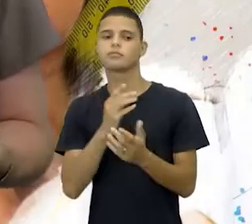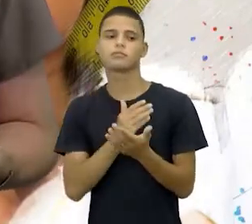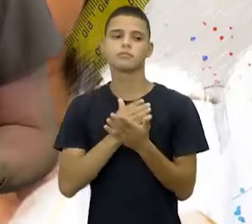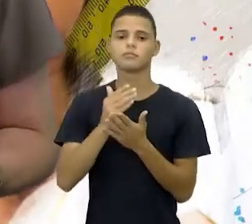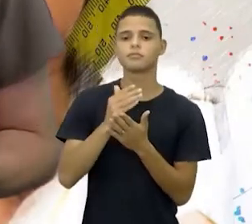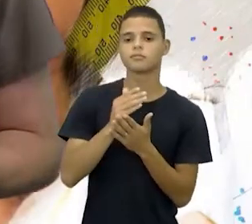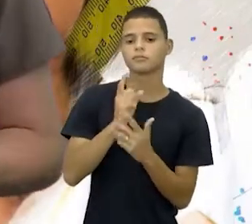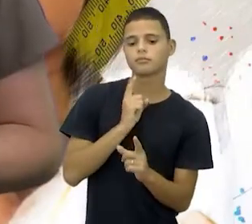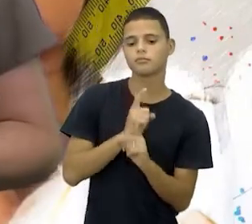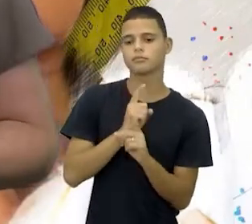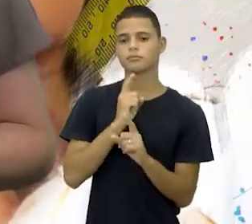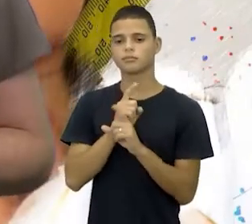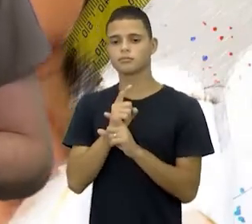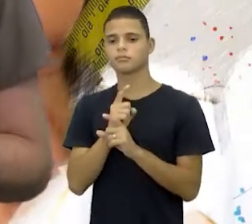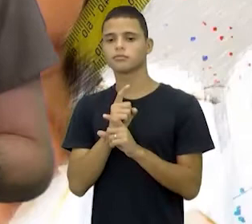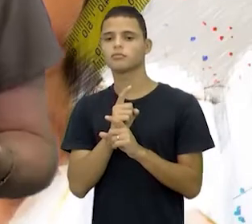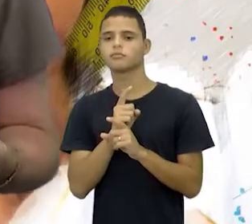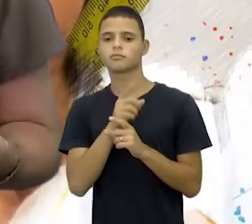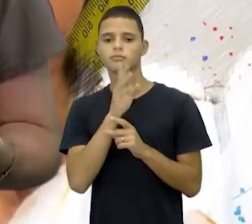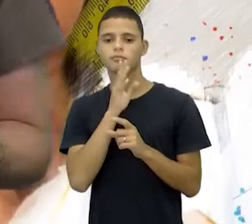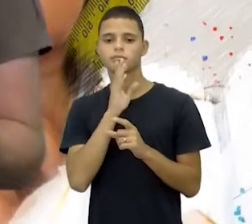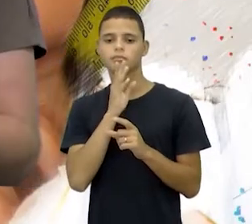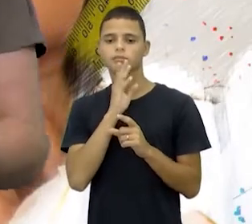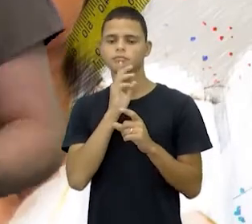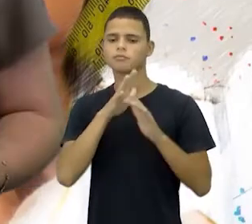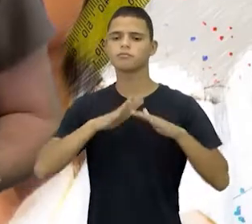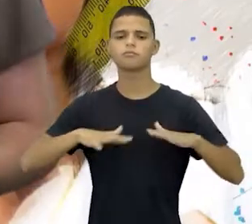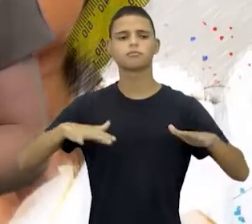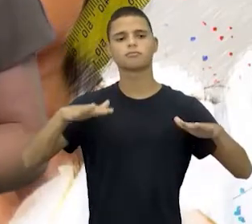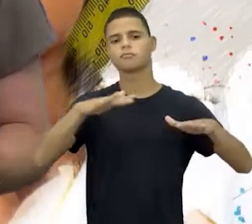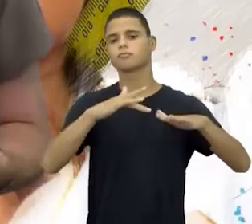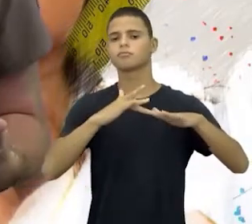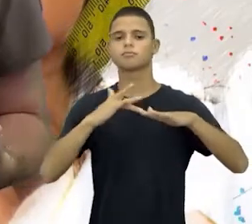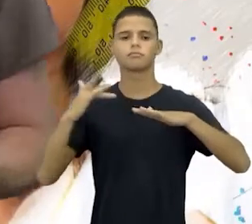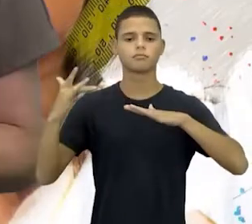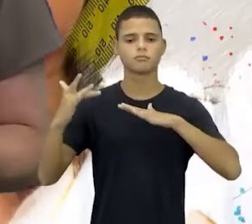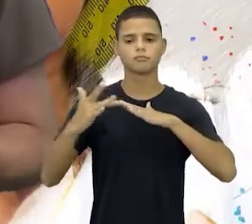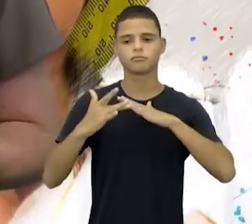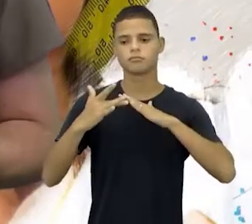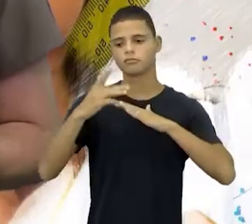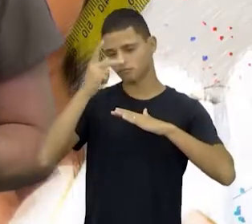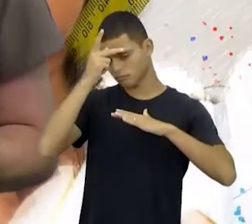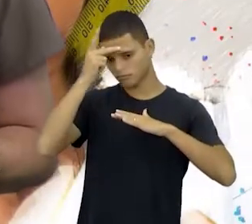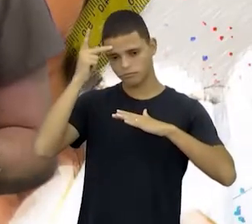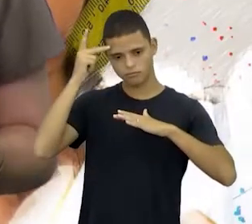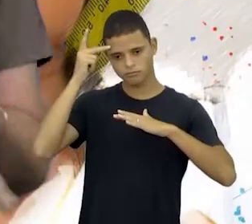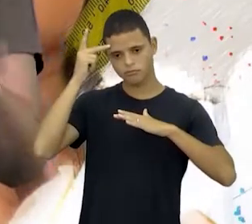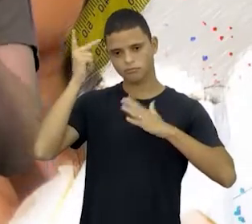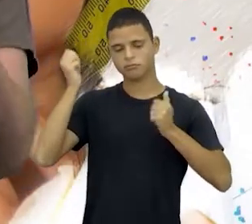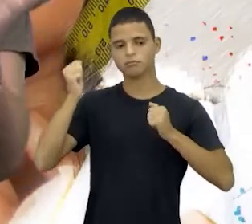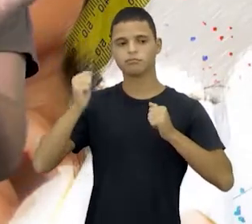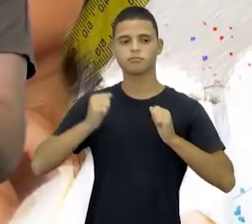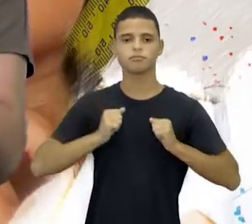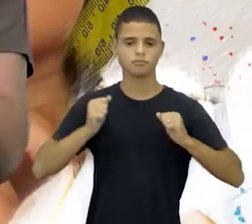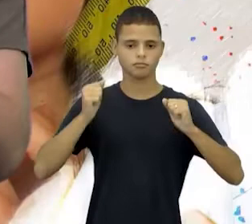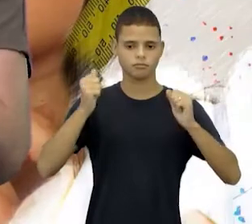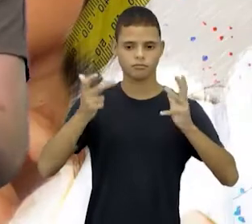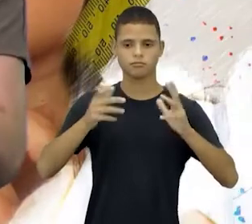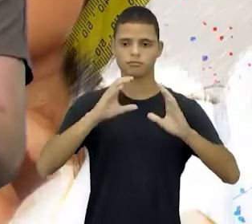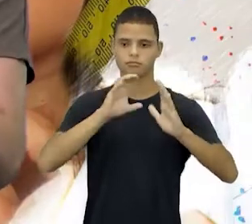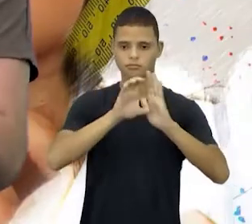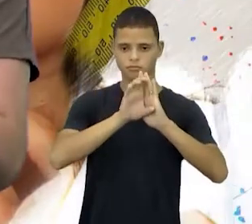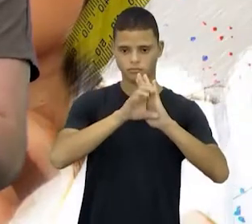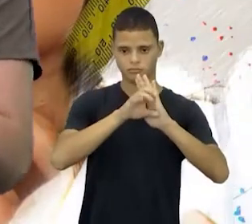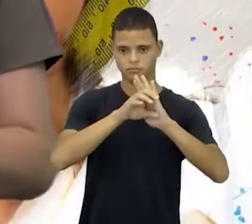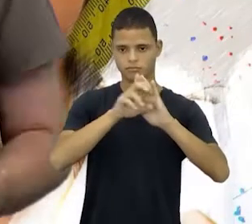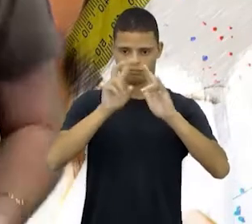o nicho, né? Toda uma rede de pessoas ali que se envolvem dentro desse contexto, dessa